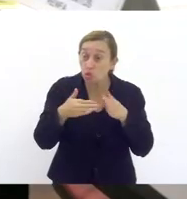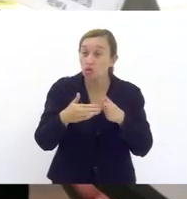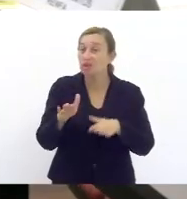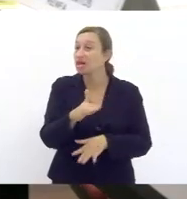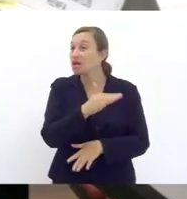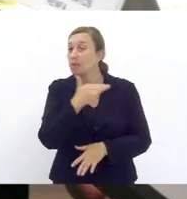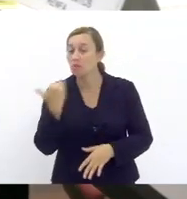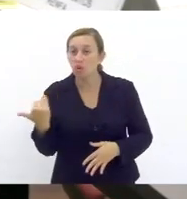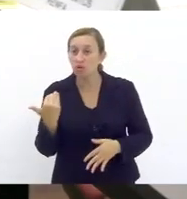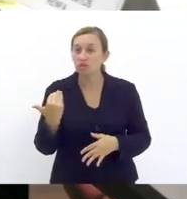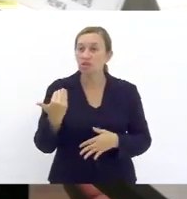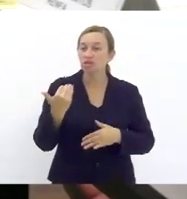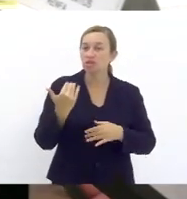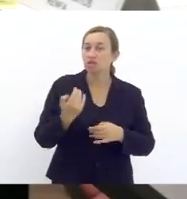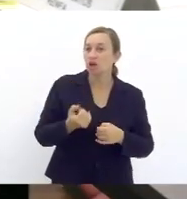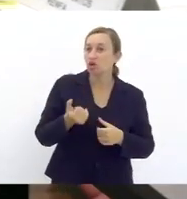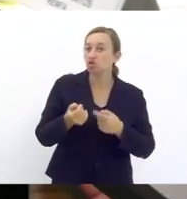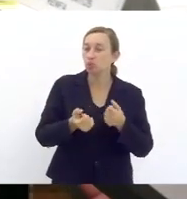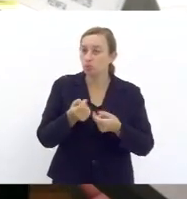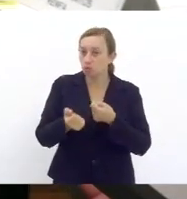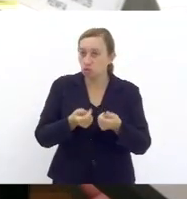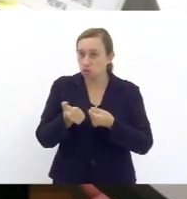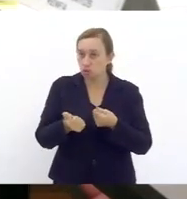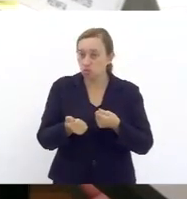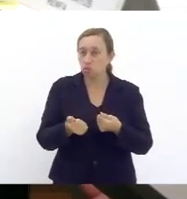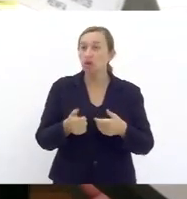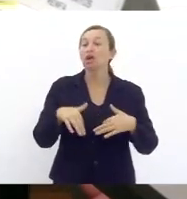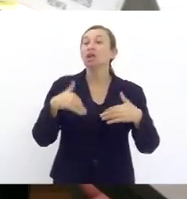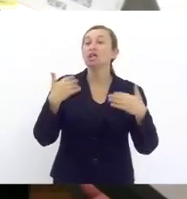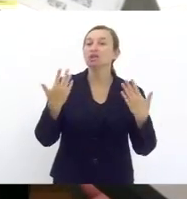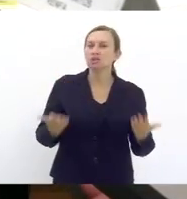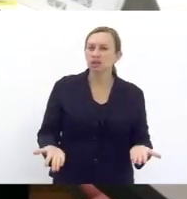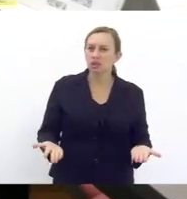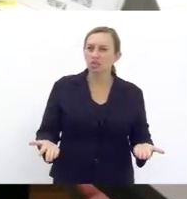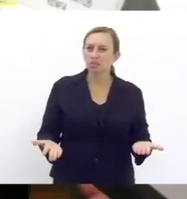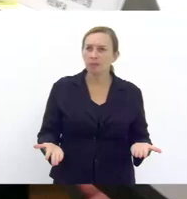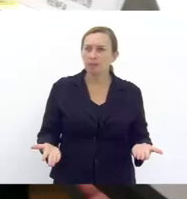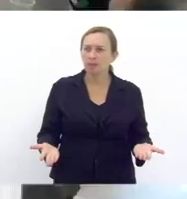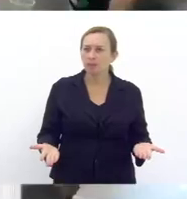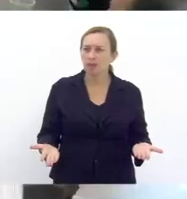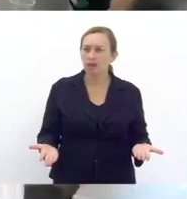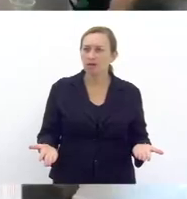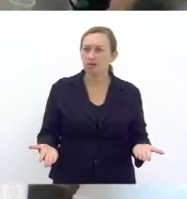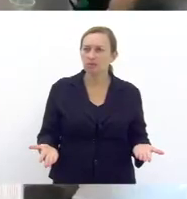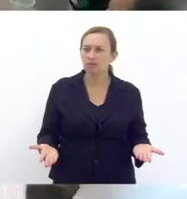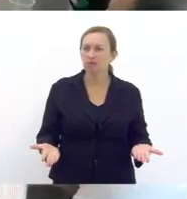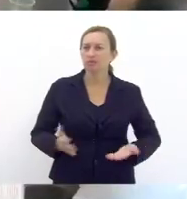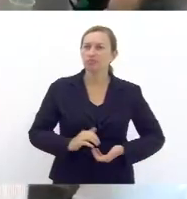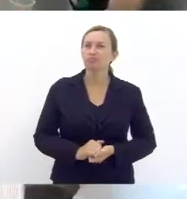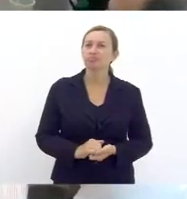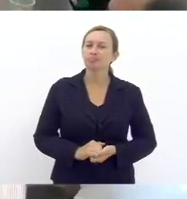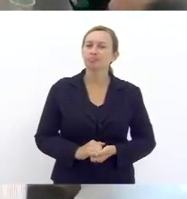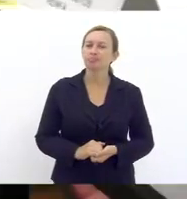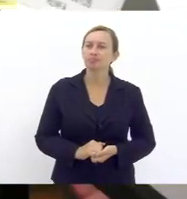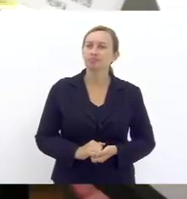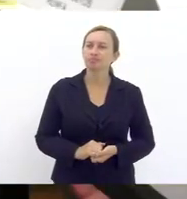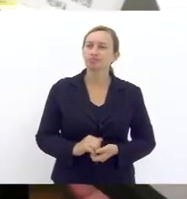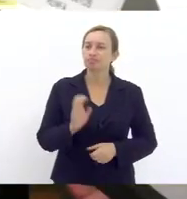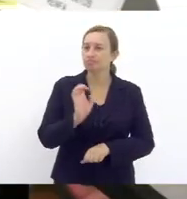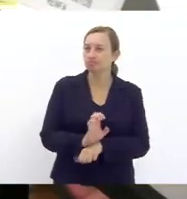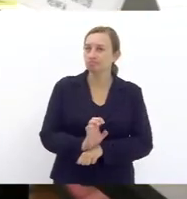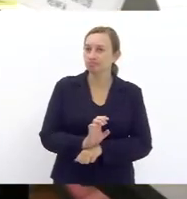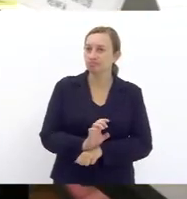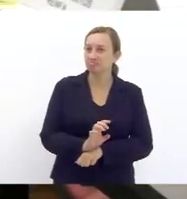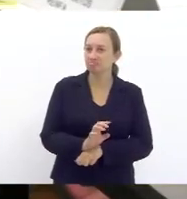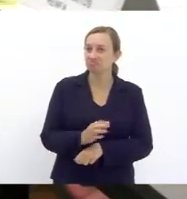é morta aos poucos né então vocês é e o estado não